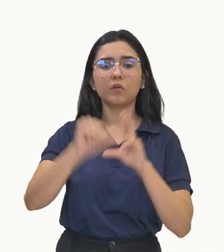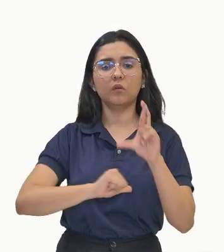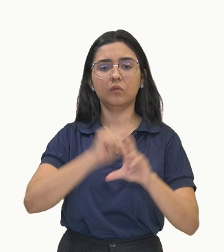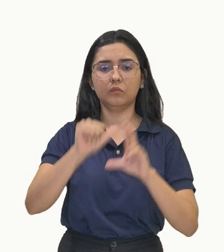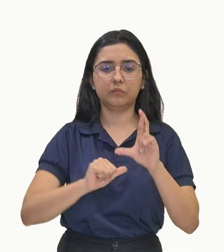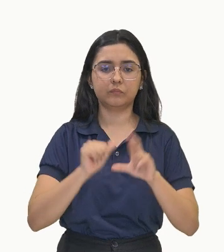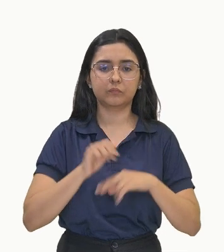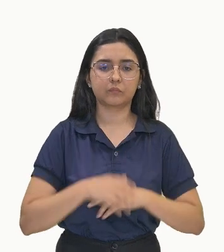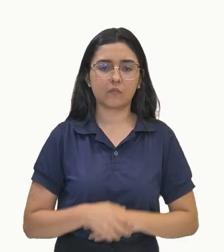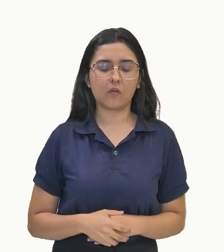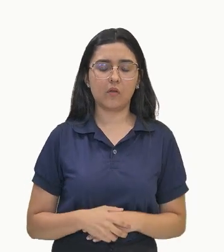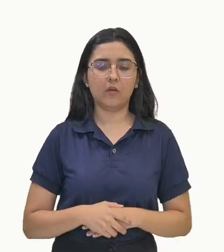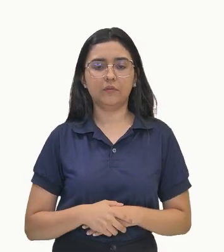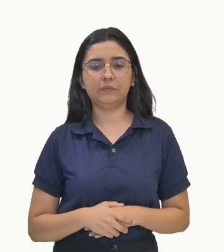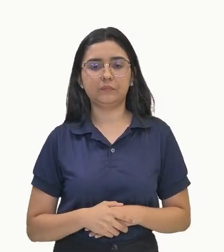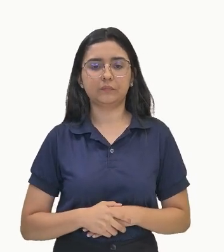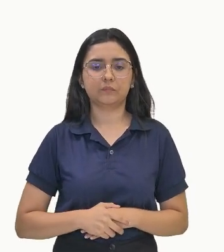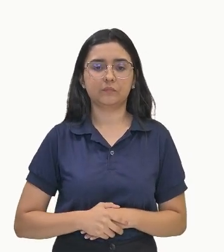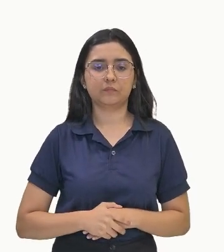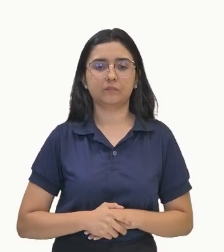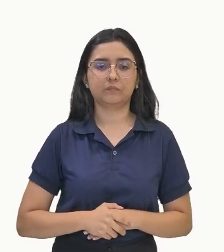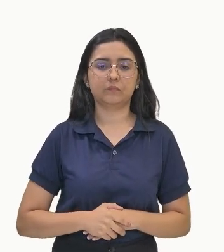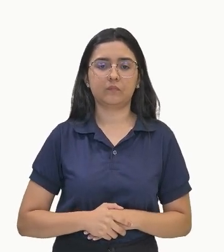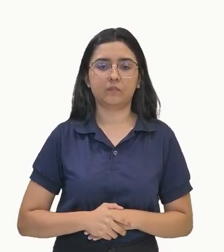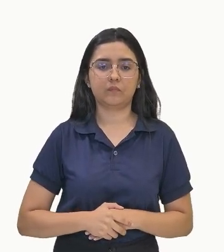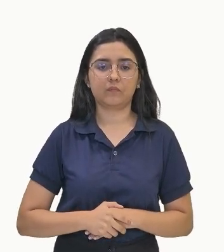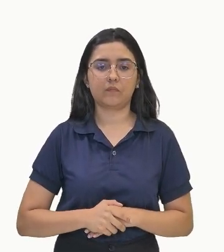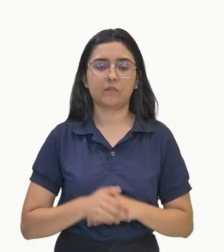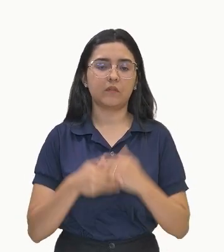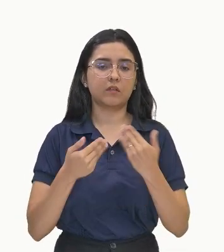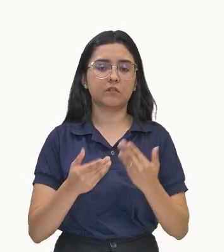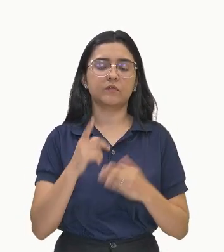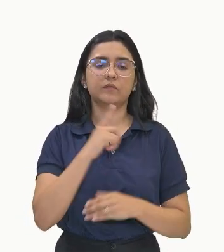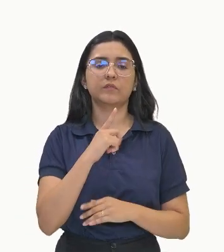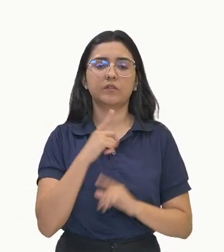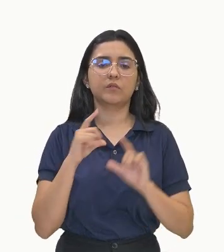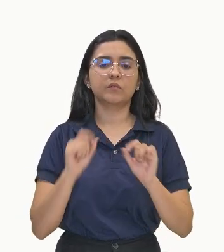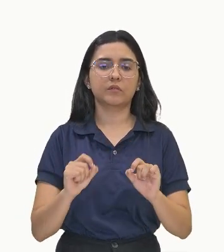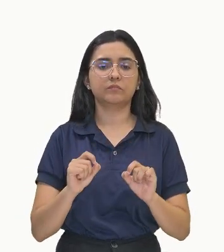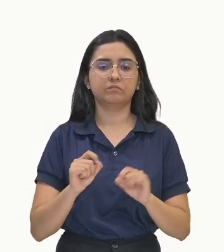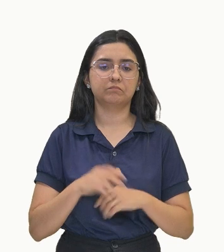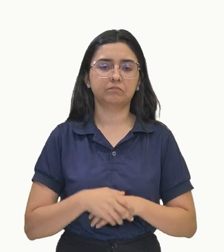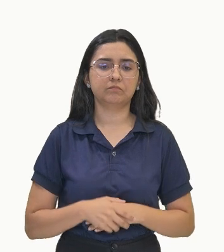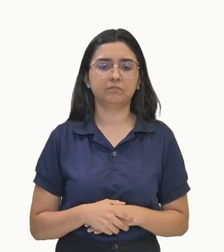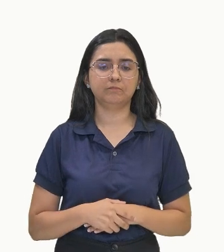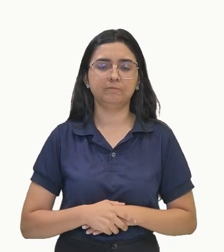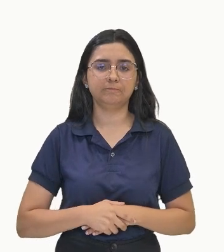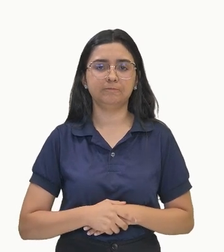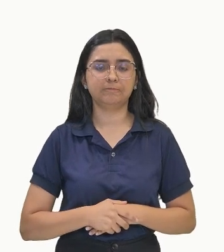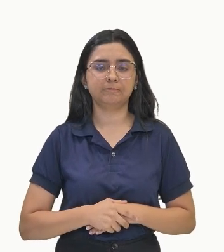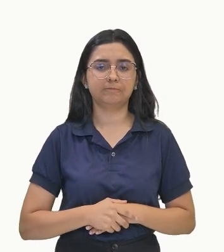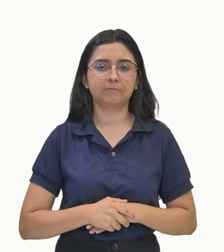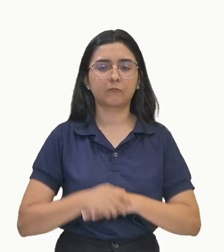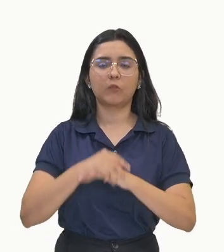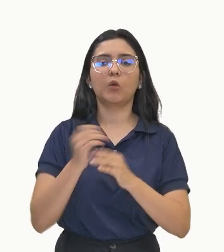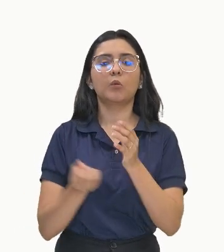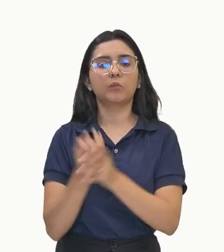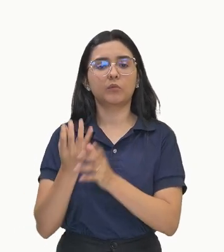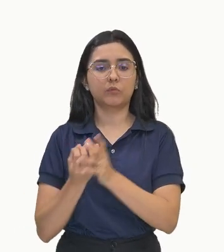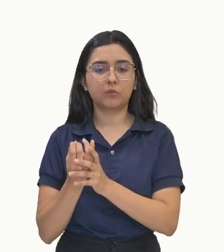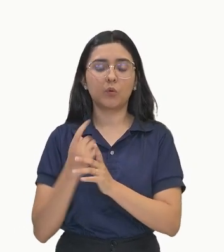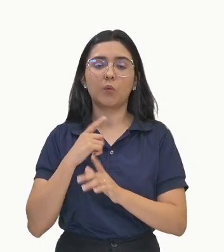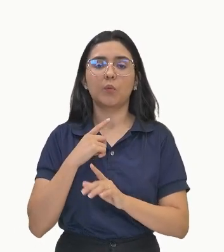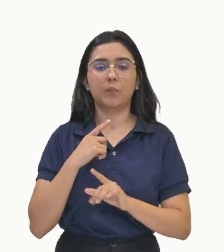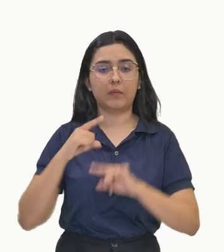os produtos. O rendimento ele sempre vai questionar o produto. Então vamos lá. O